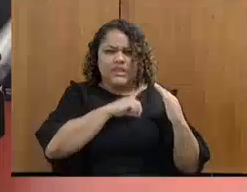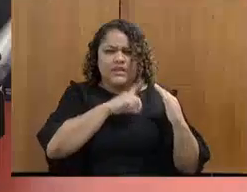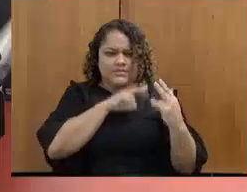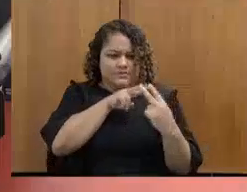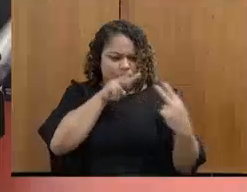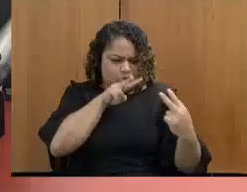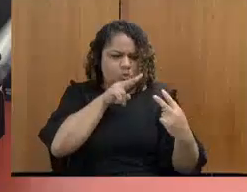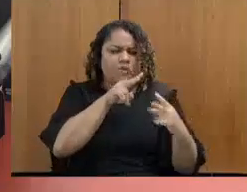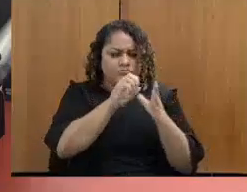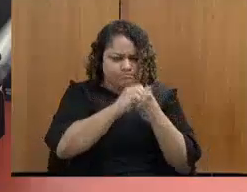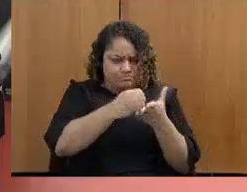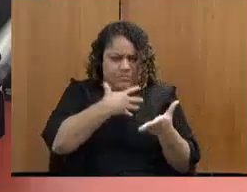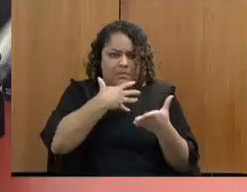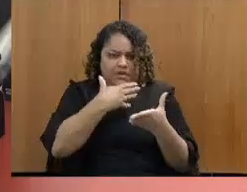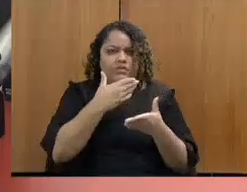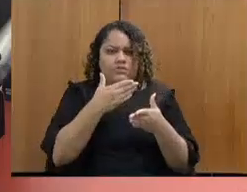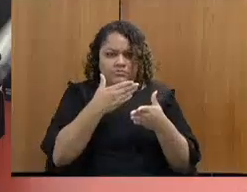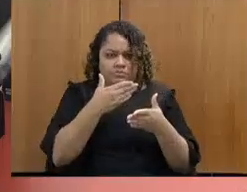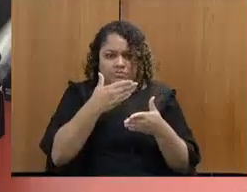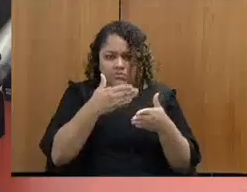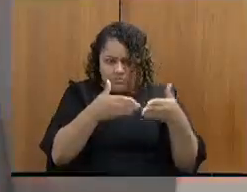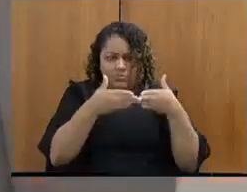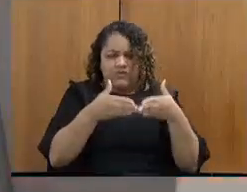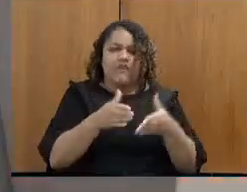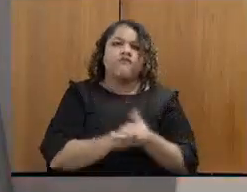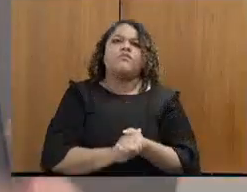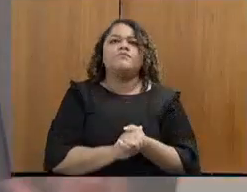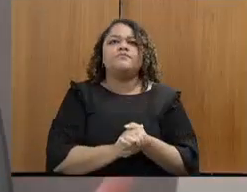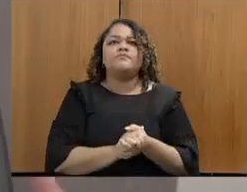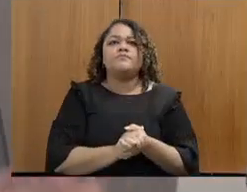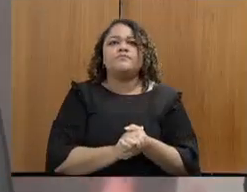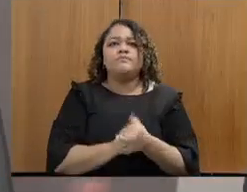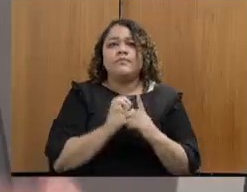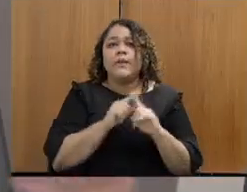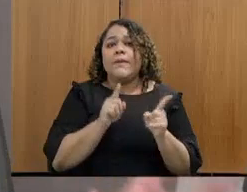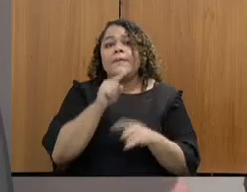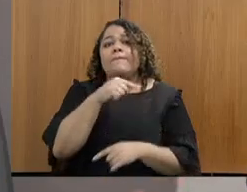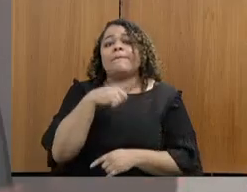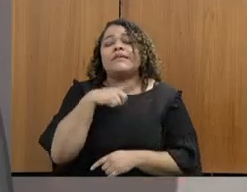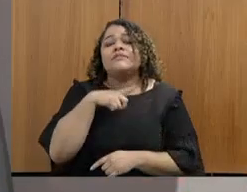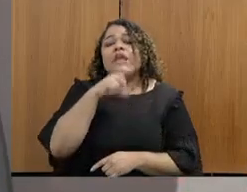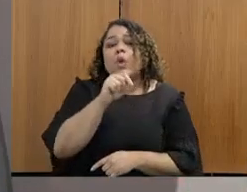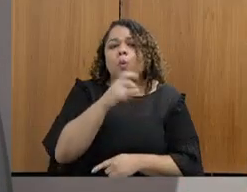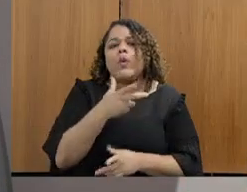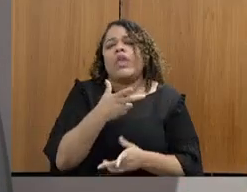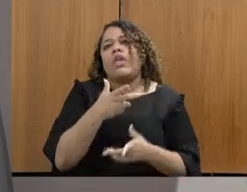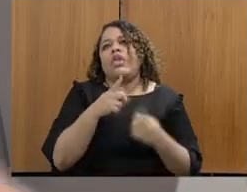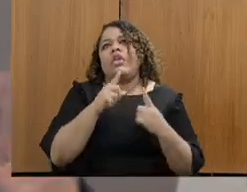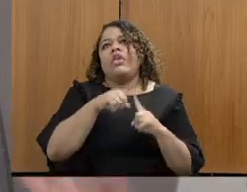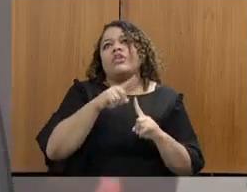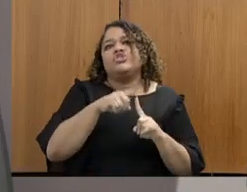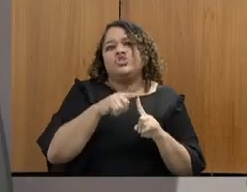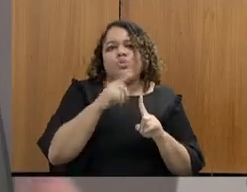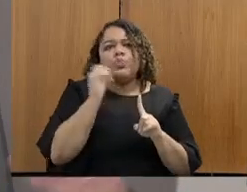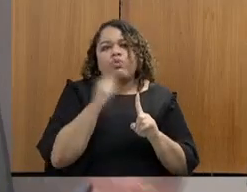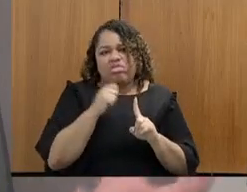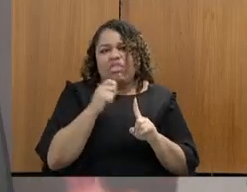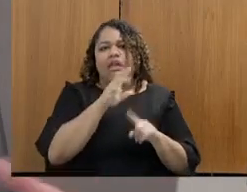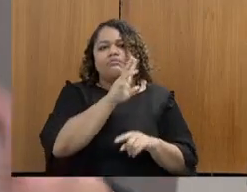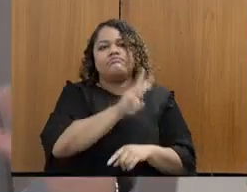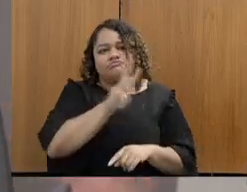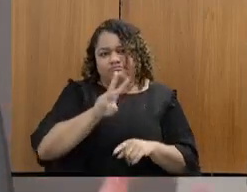aqui por favor para gente estar registrando Mas entre elas a gente tem acidente veículo sem vítima inclusive denúncia contra